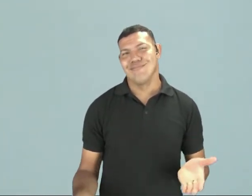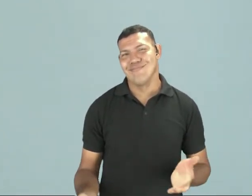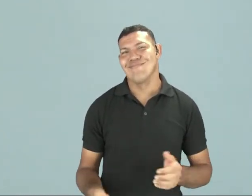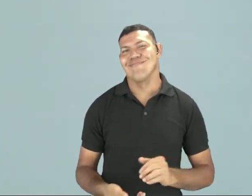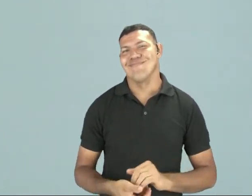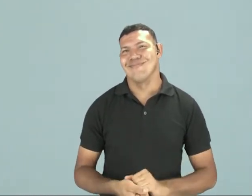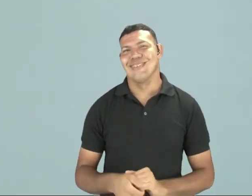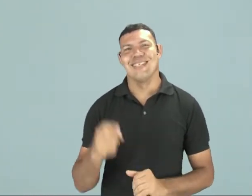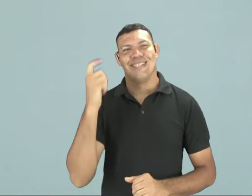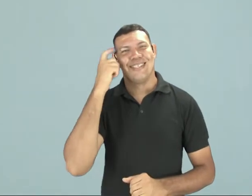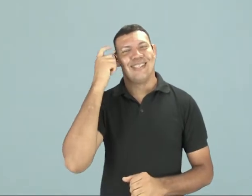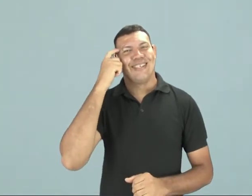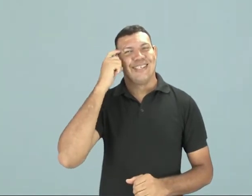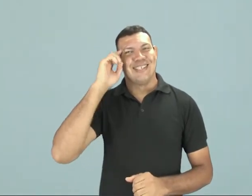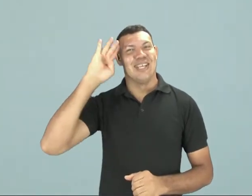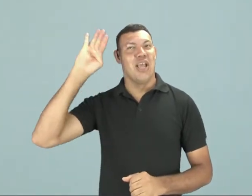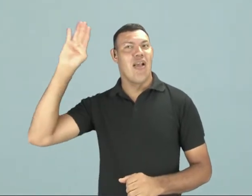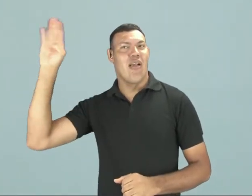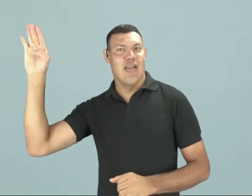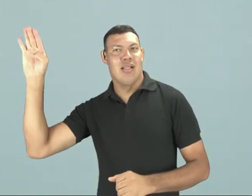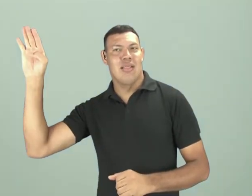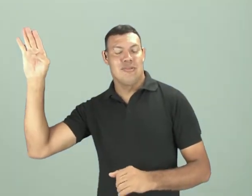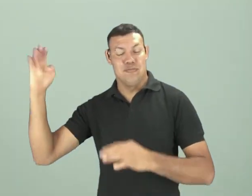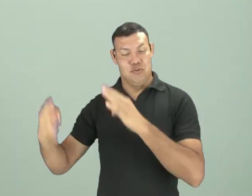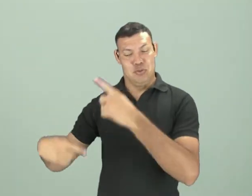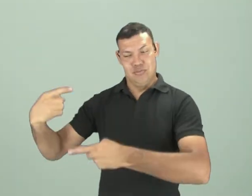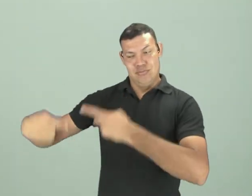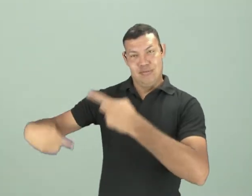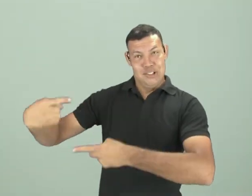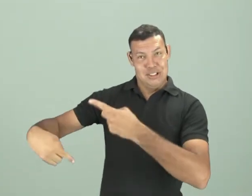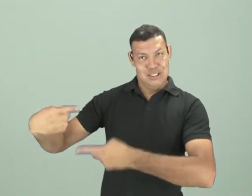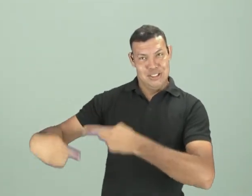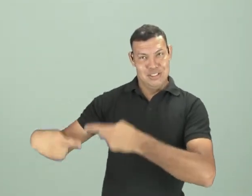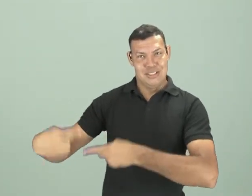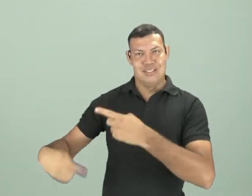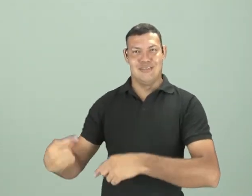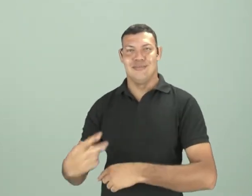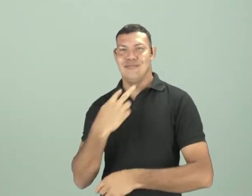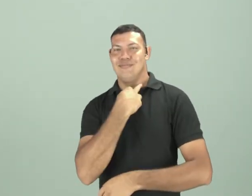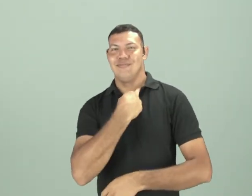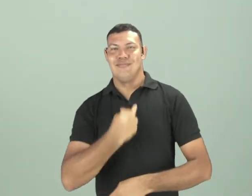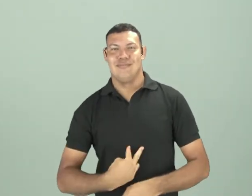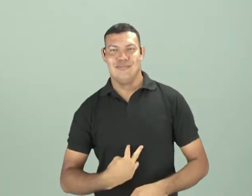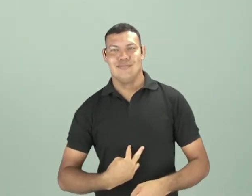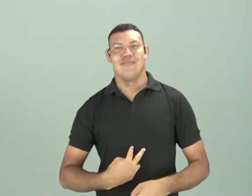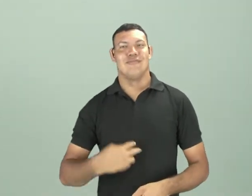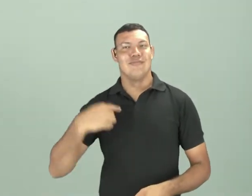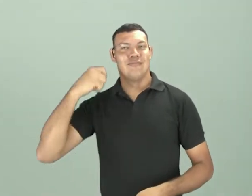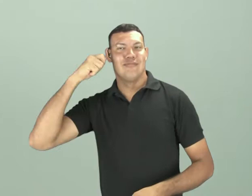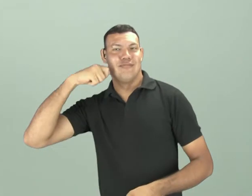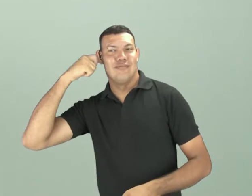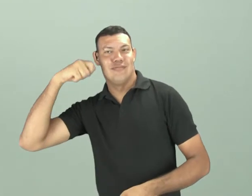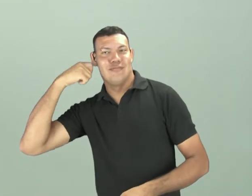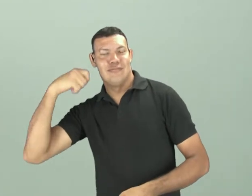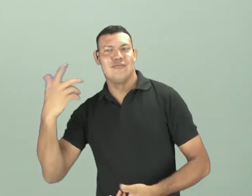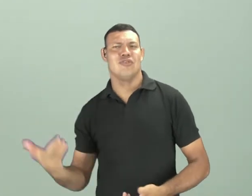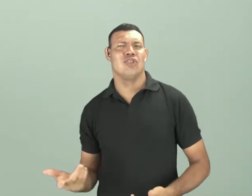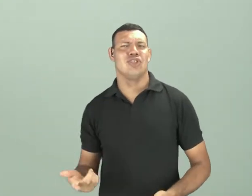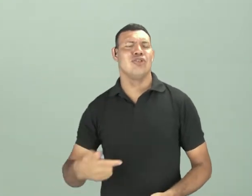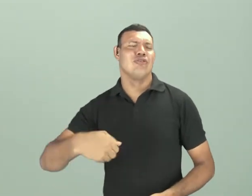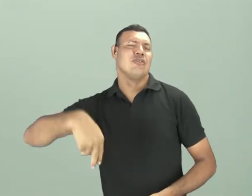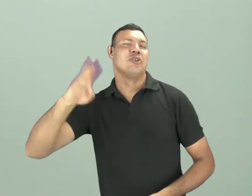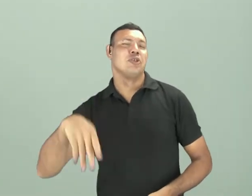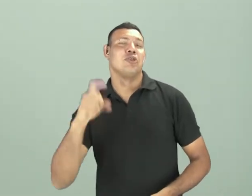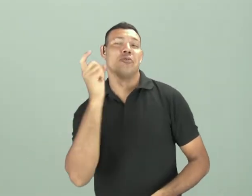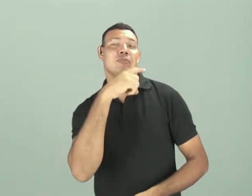você pensa logo lá, nos políticos, né? Nos vereadores, nos deputados, nos governantes. Mas quem nunca mentiu